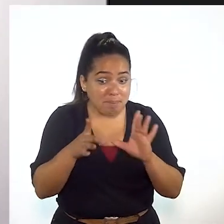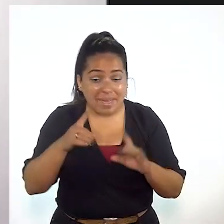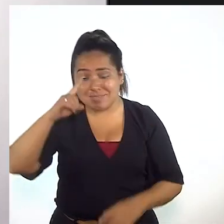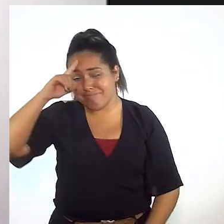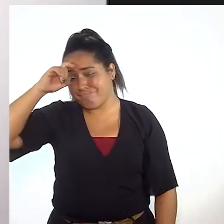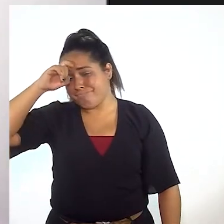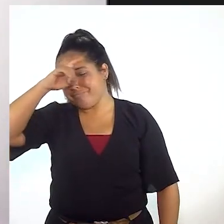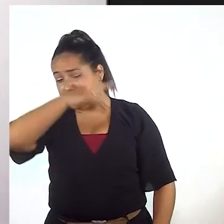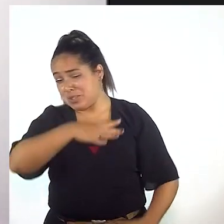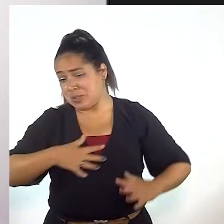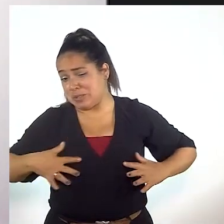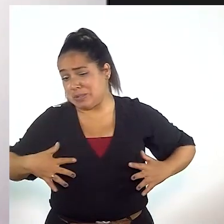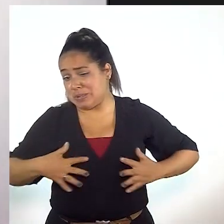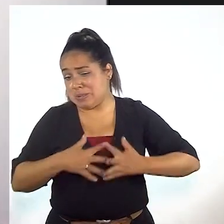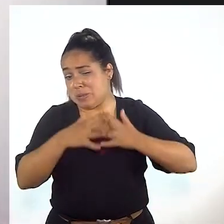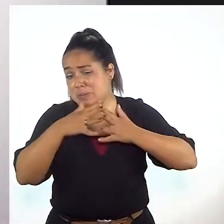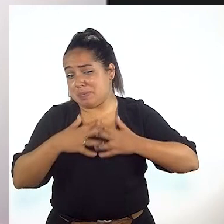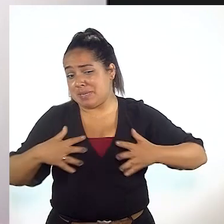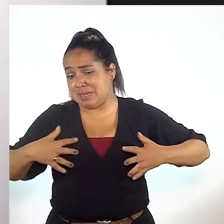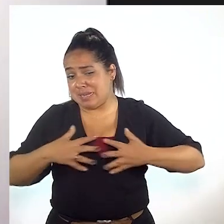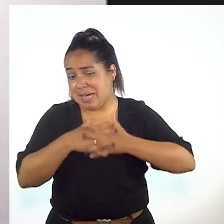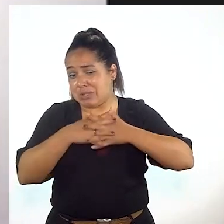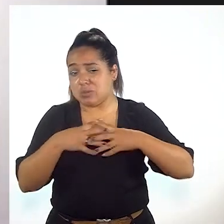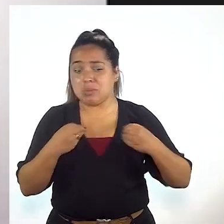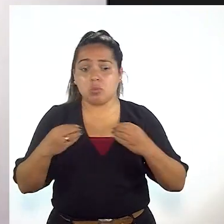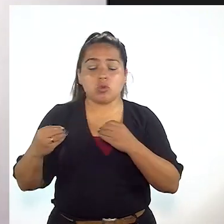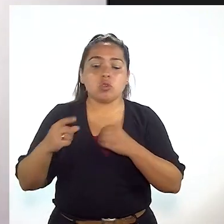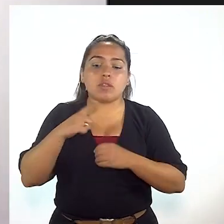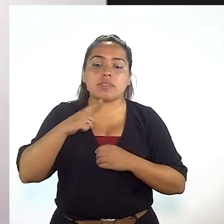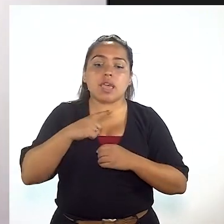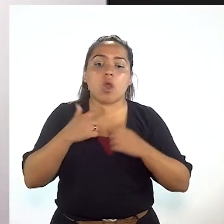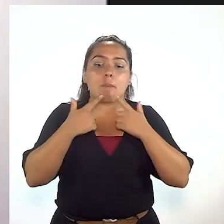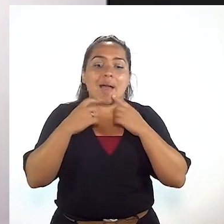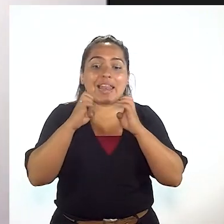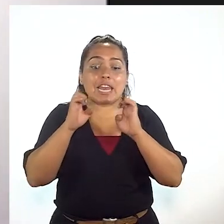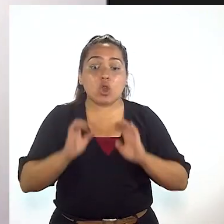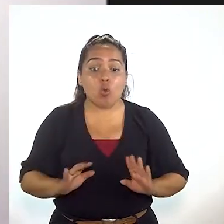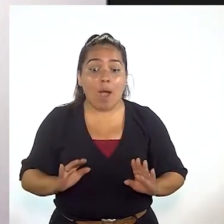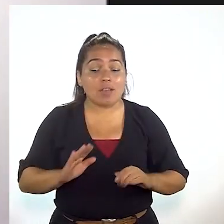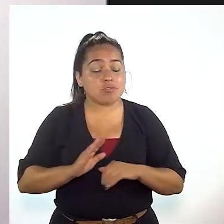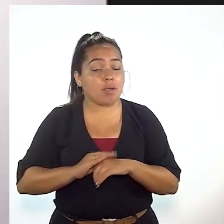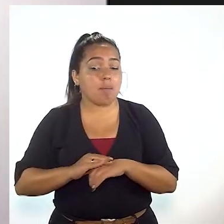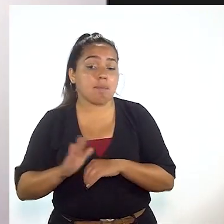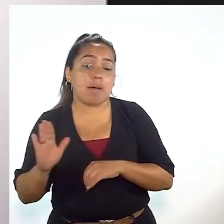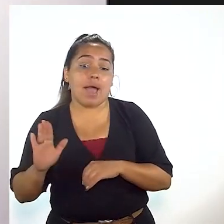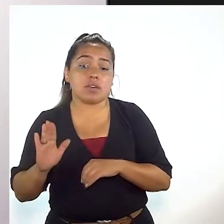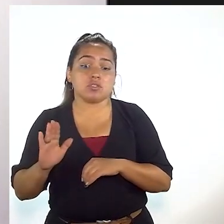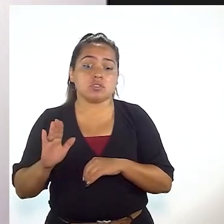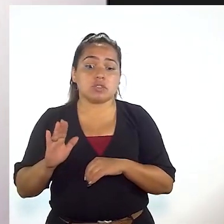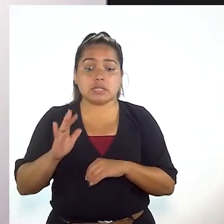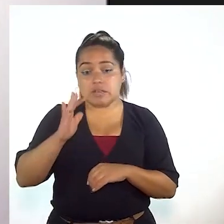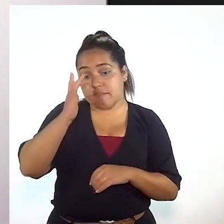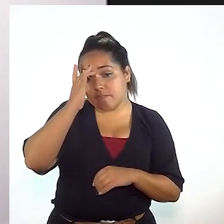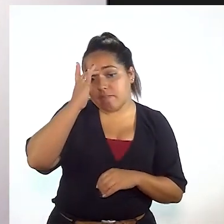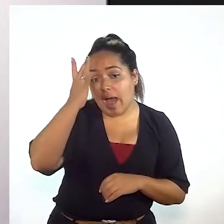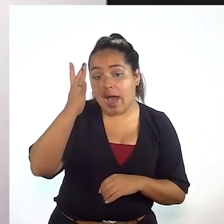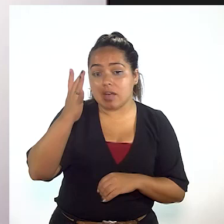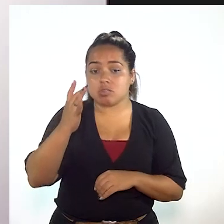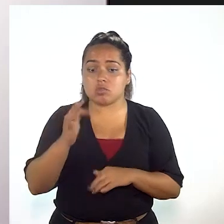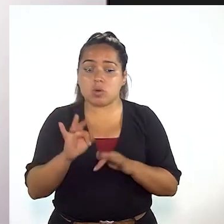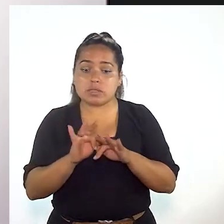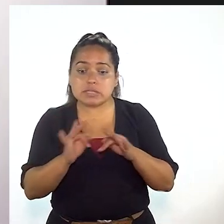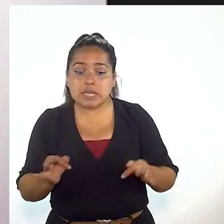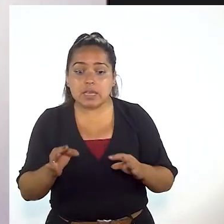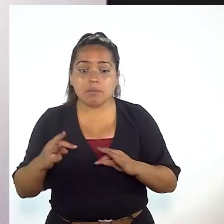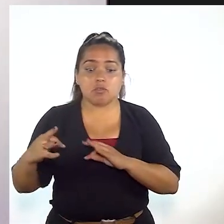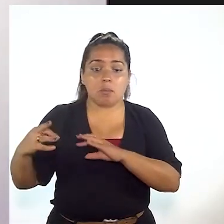com a saúde, né? Então, a gente também tem que ver isso, de como é que a gente pode usar essa linguagem de ser mais facilitada para todo mundo e aí realmente